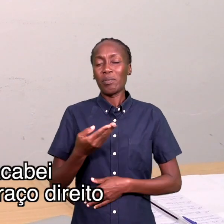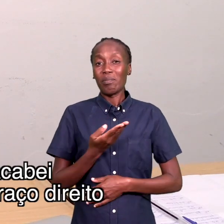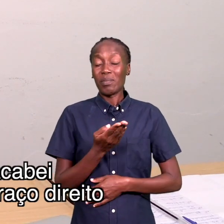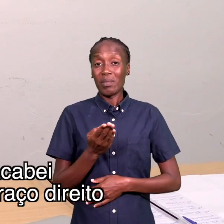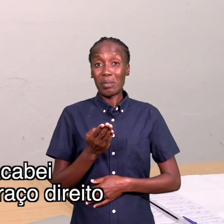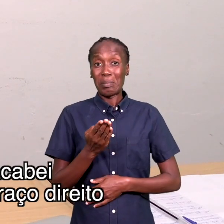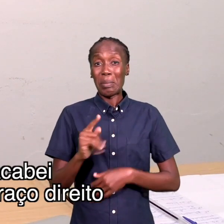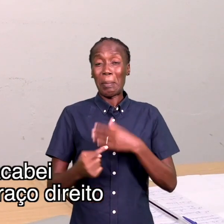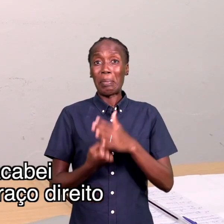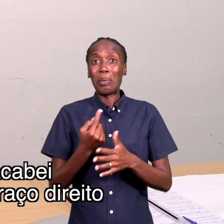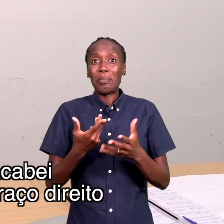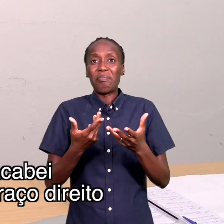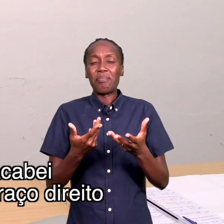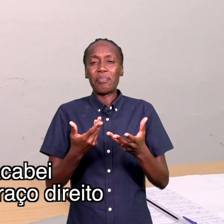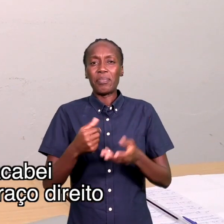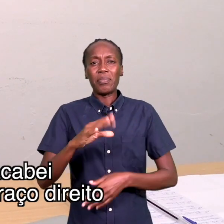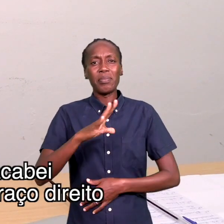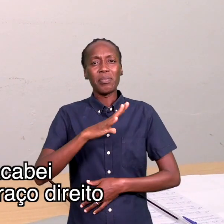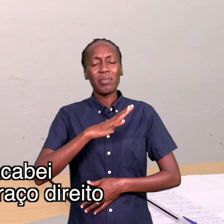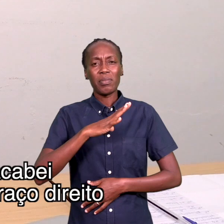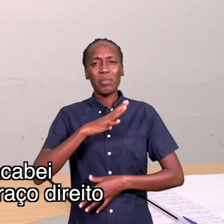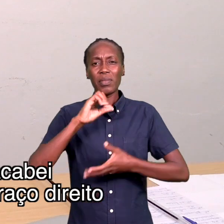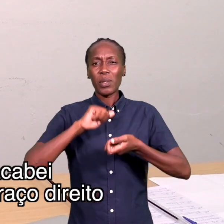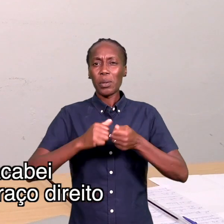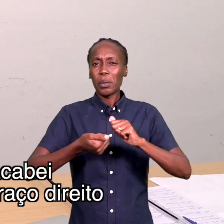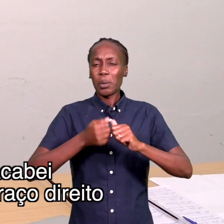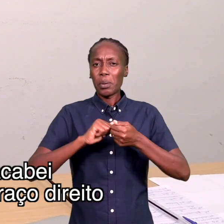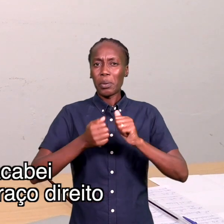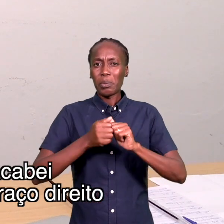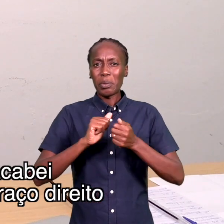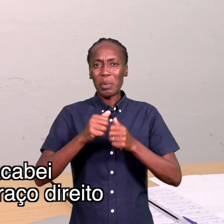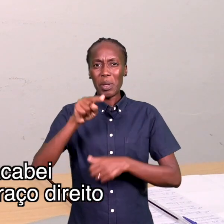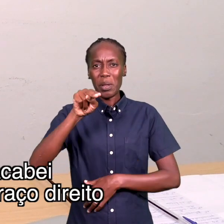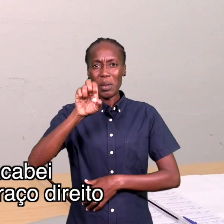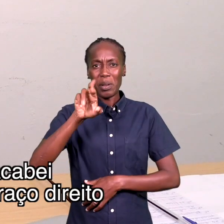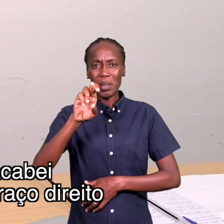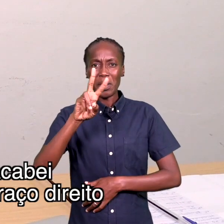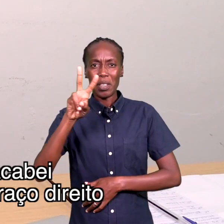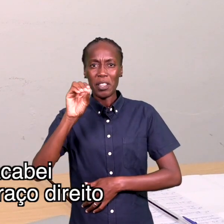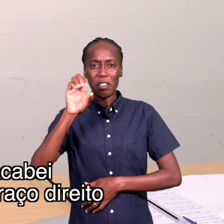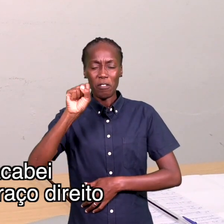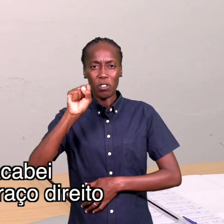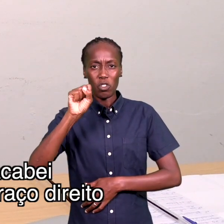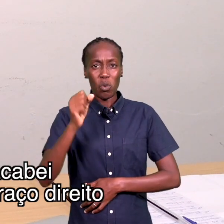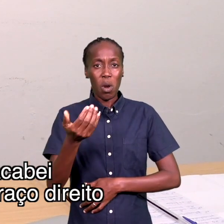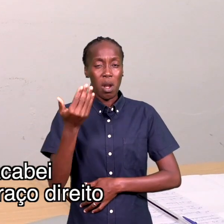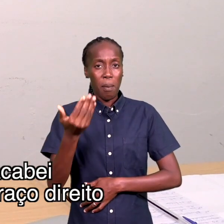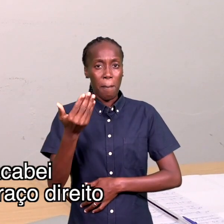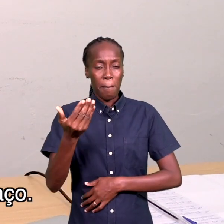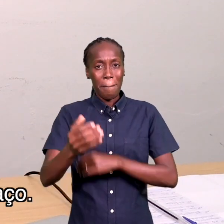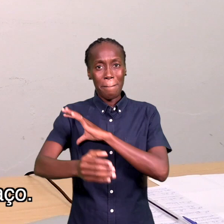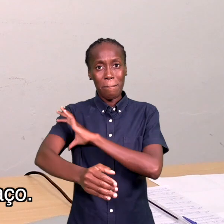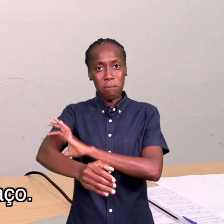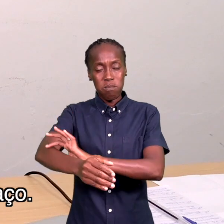Por este acidente, acabei tendo, tive problemas de nervos no braço